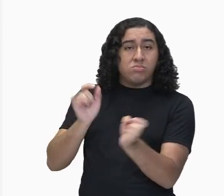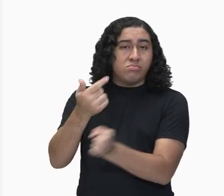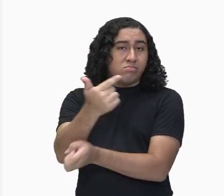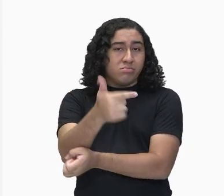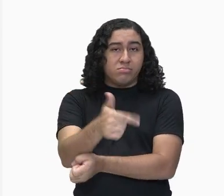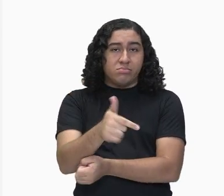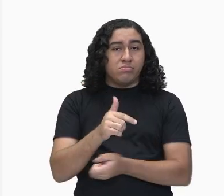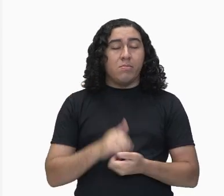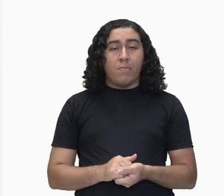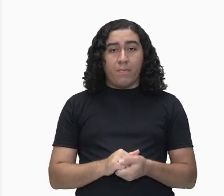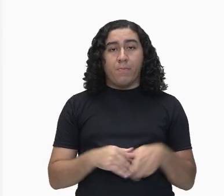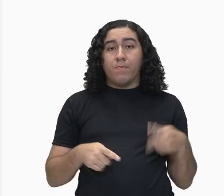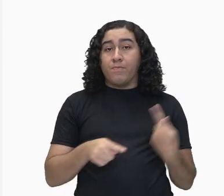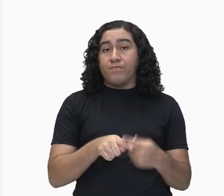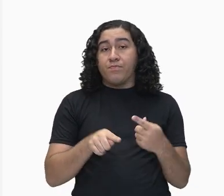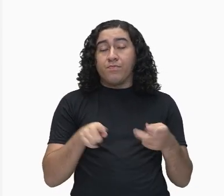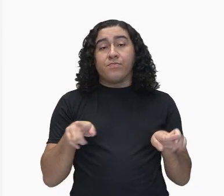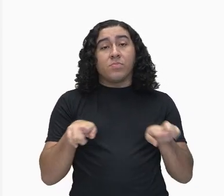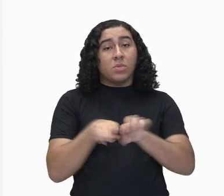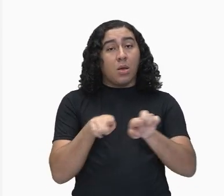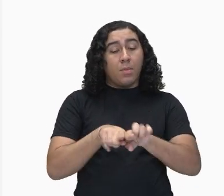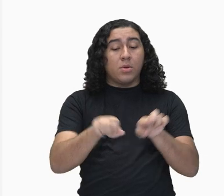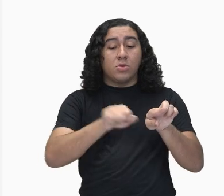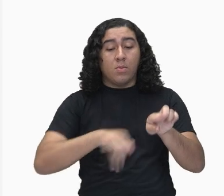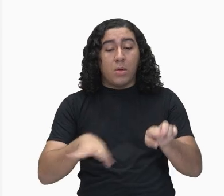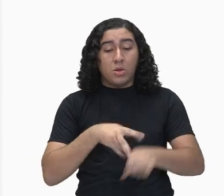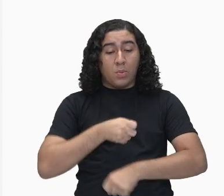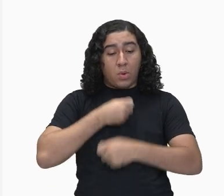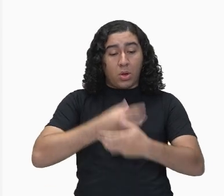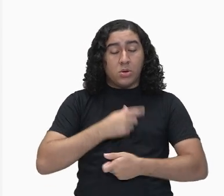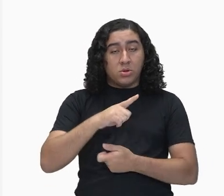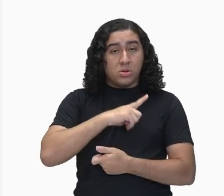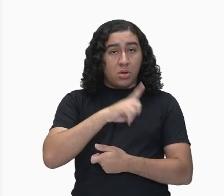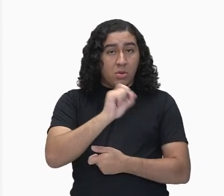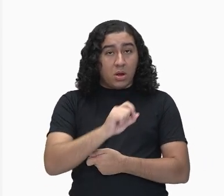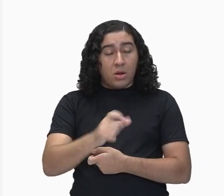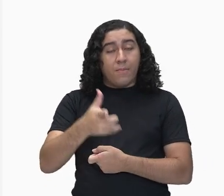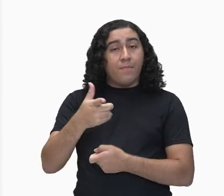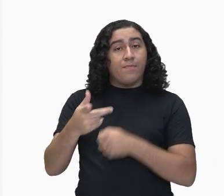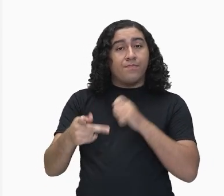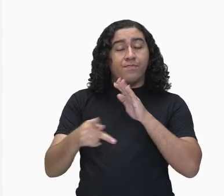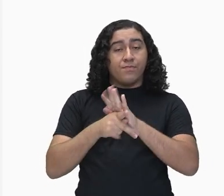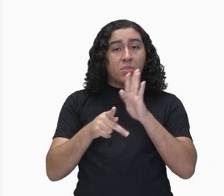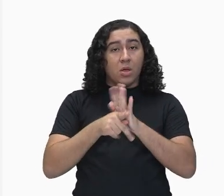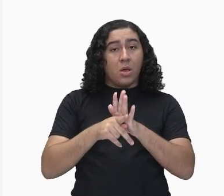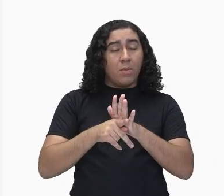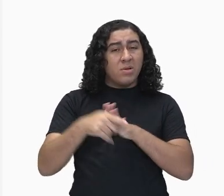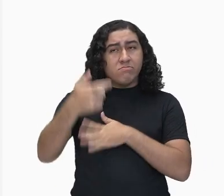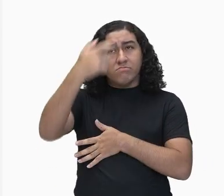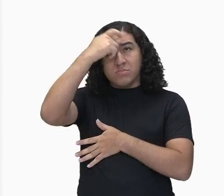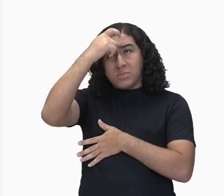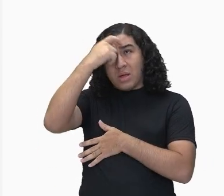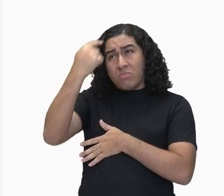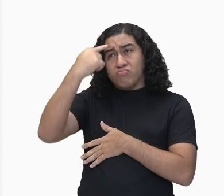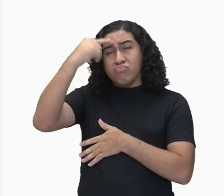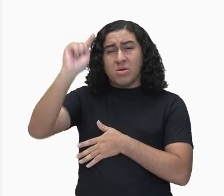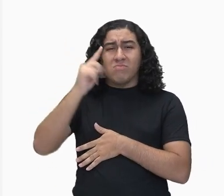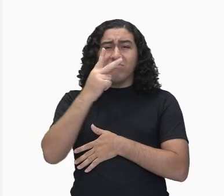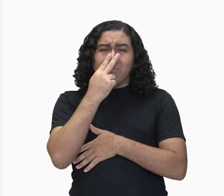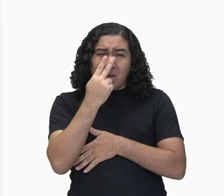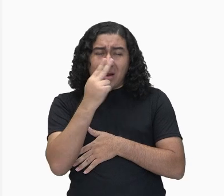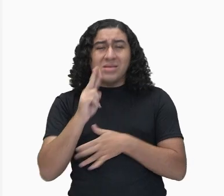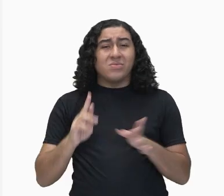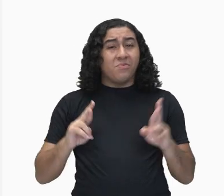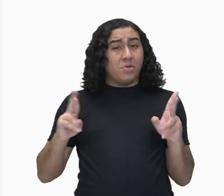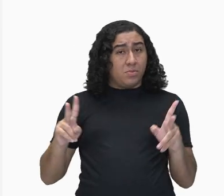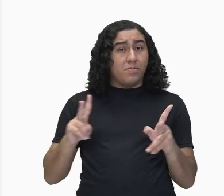disso, a atmosfera poética é construída com base na sugestão, sendo, portanto, pouco explícita.